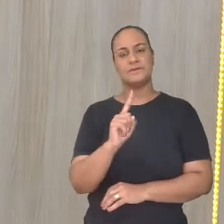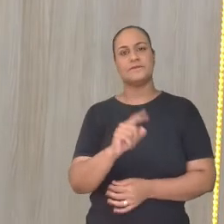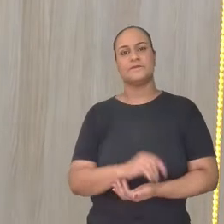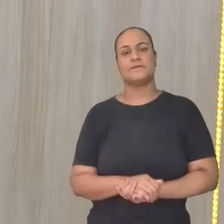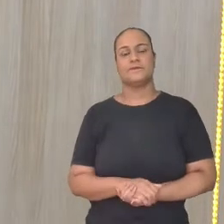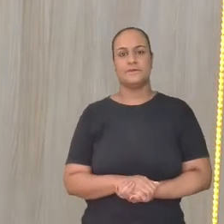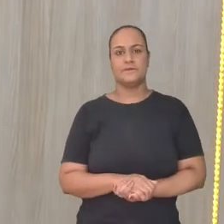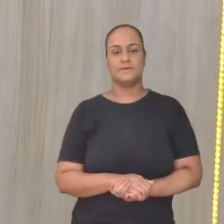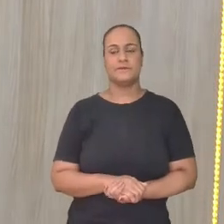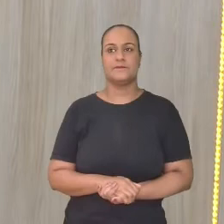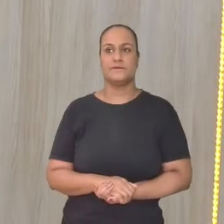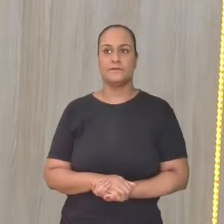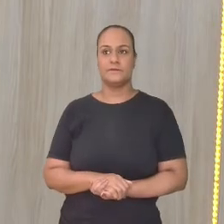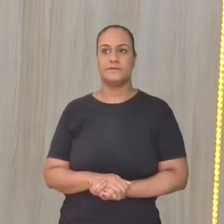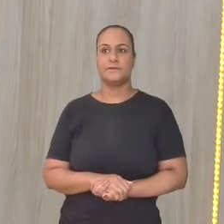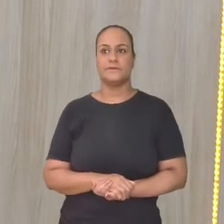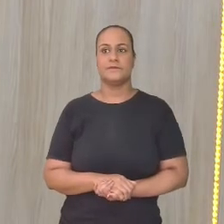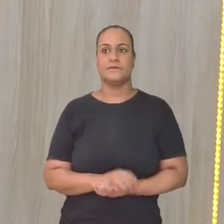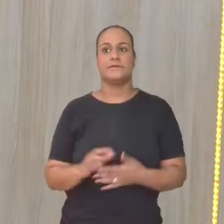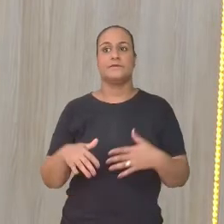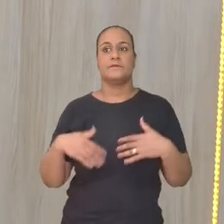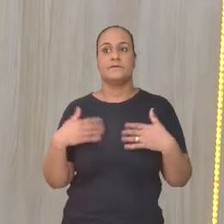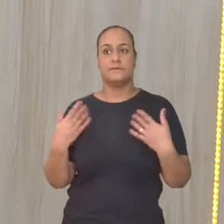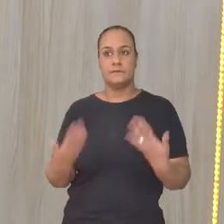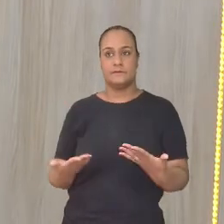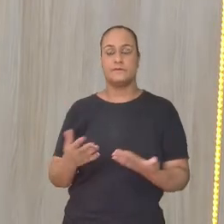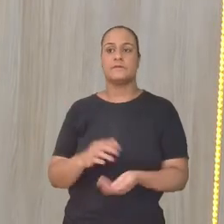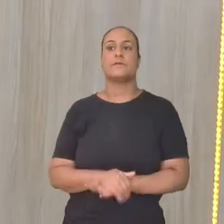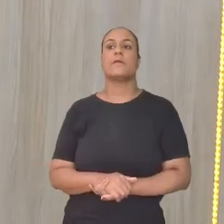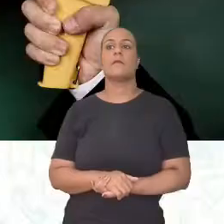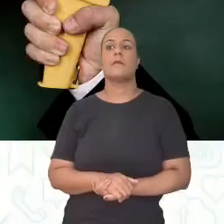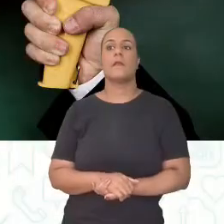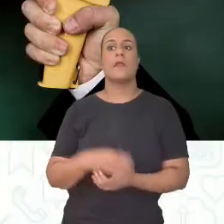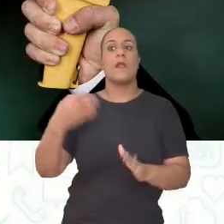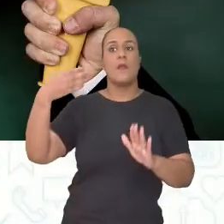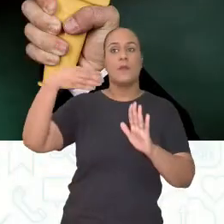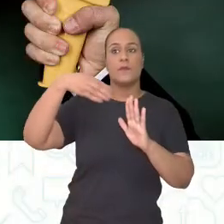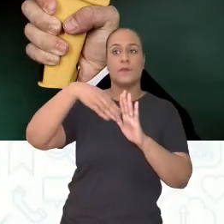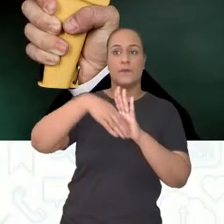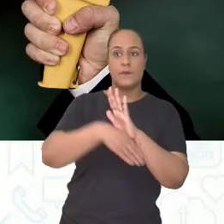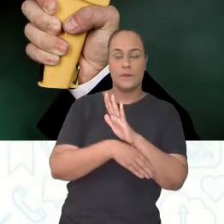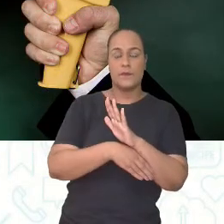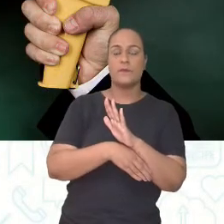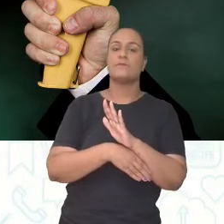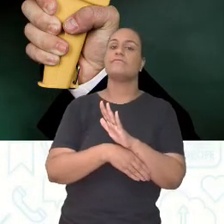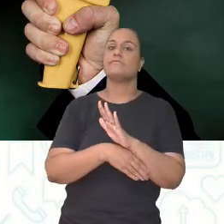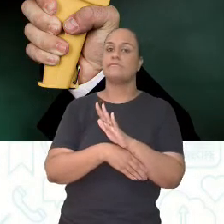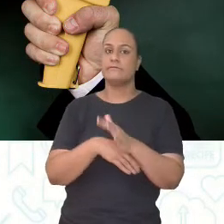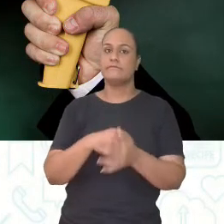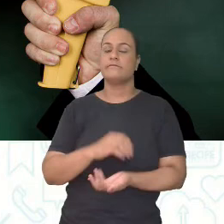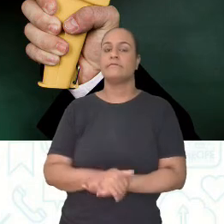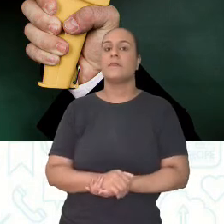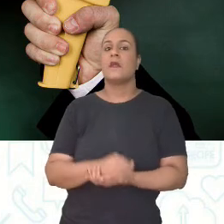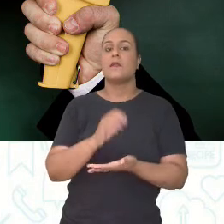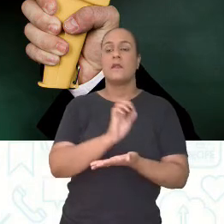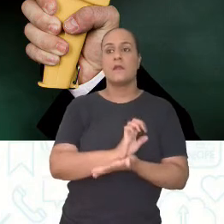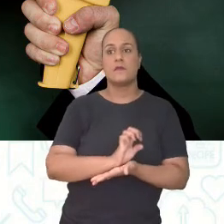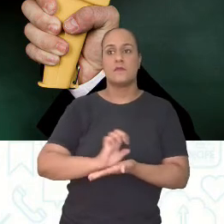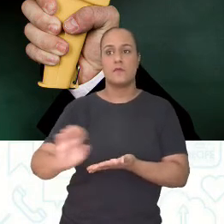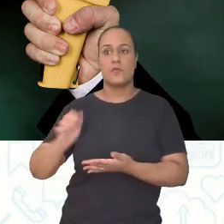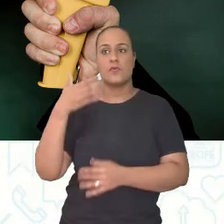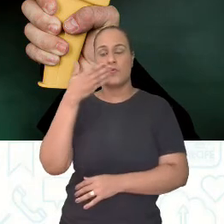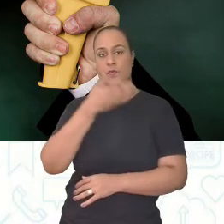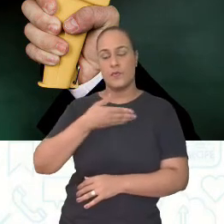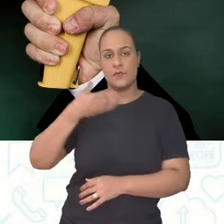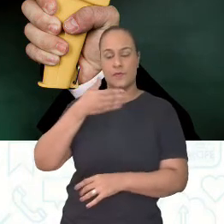veja, em razão do declínio, né, olha aí na tela, em razão do declínio das exportações do